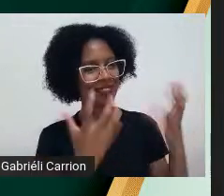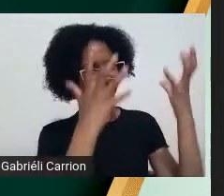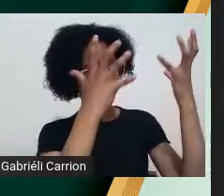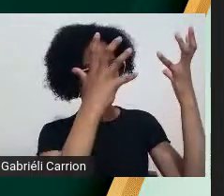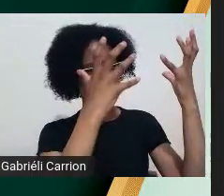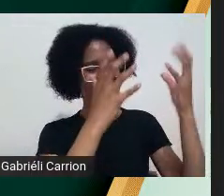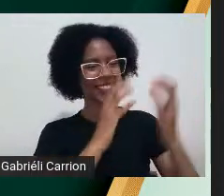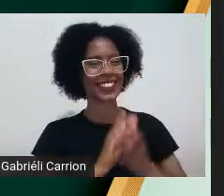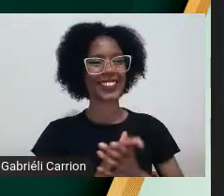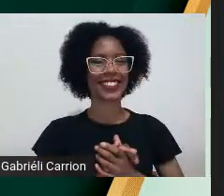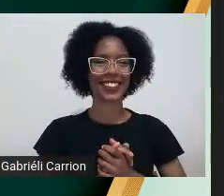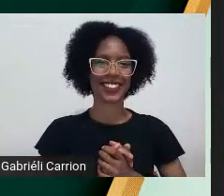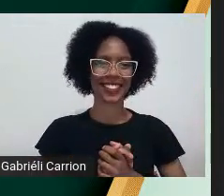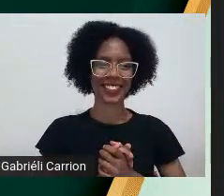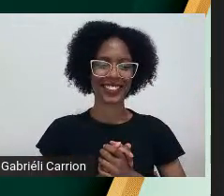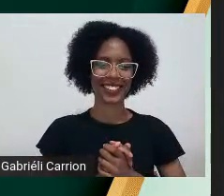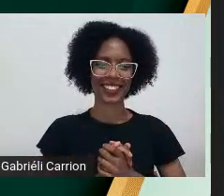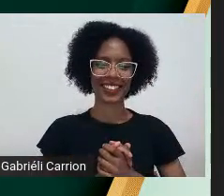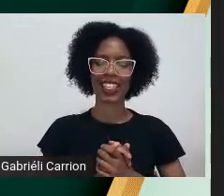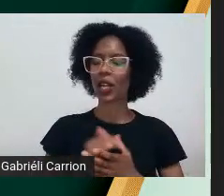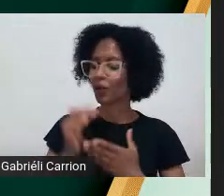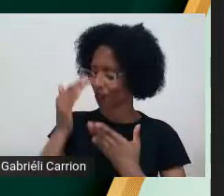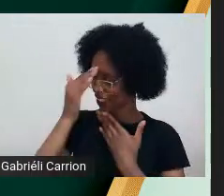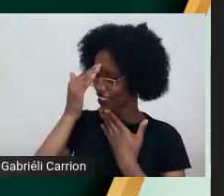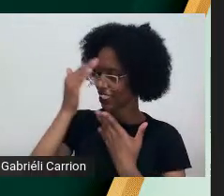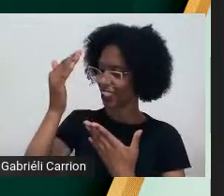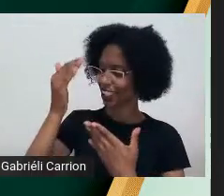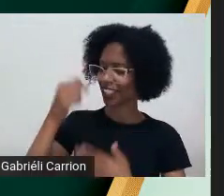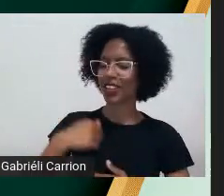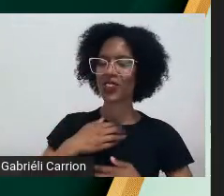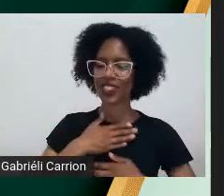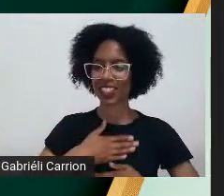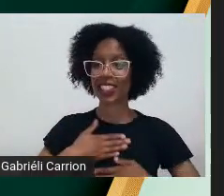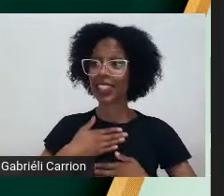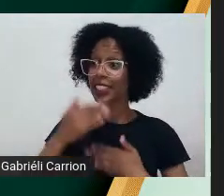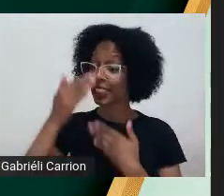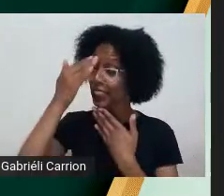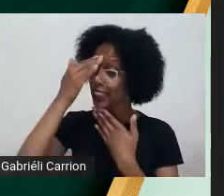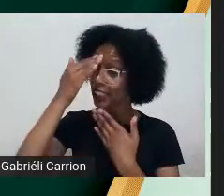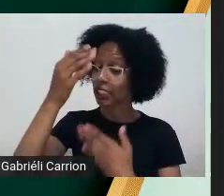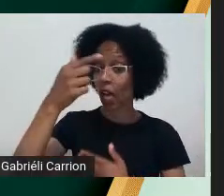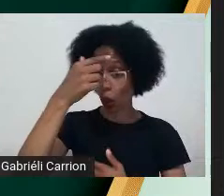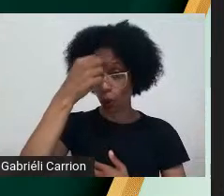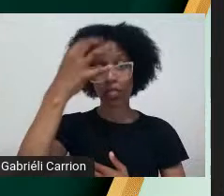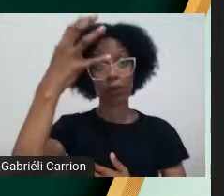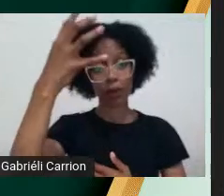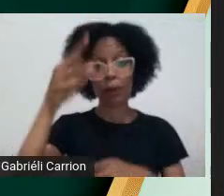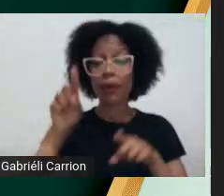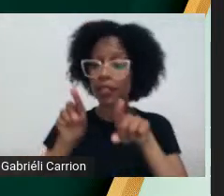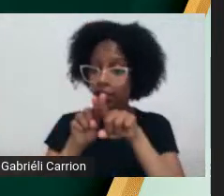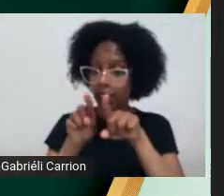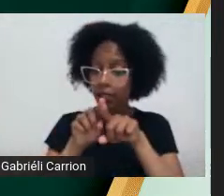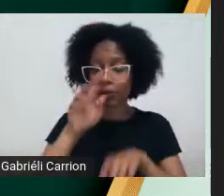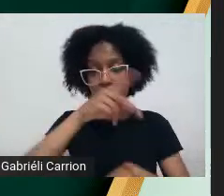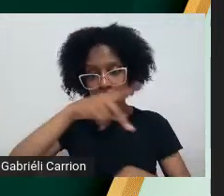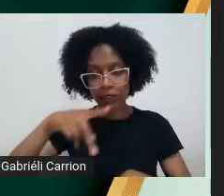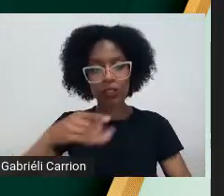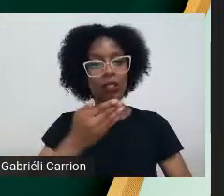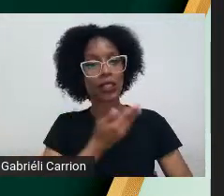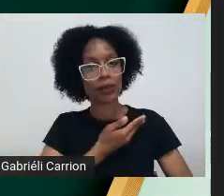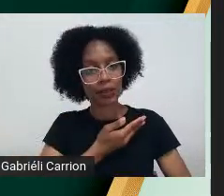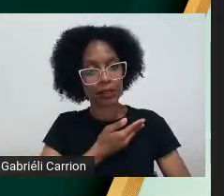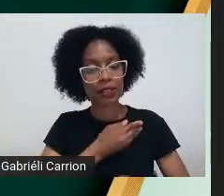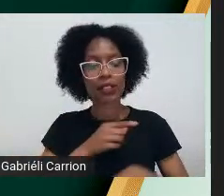Parabéns. Muito obrigada. Eu gostaria também de agradecer ao Unipampa, aos meus professores, amigos e aos